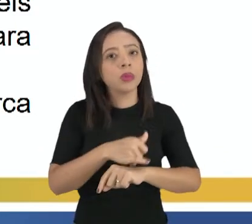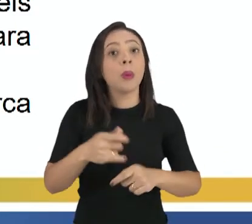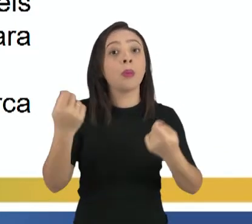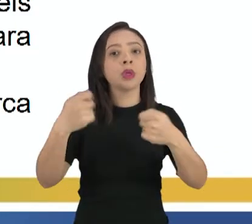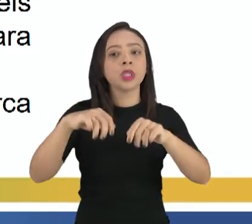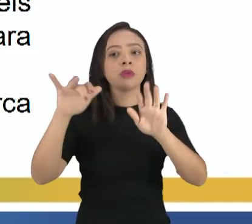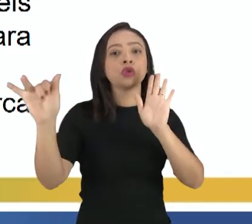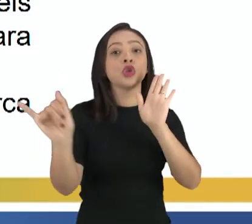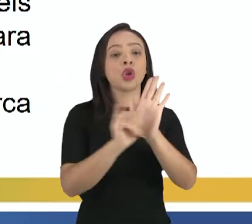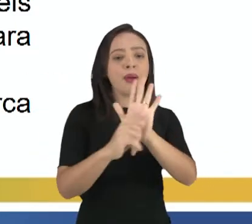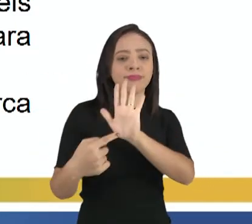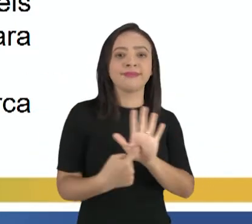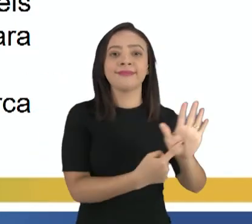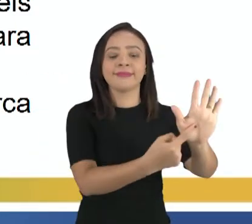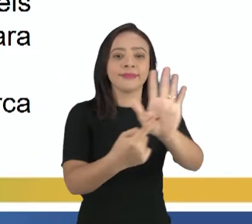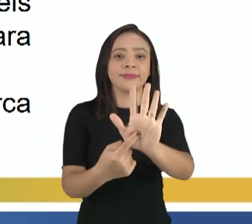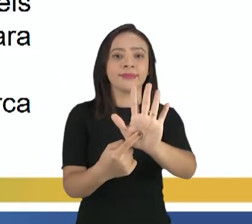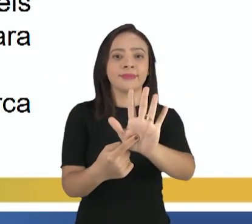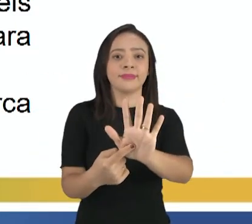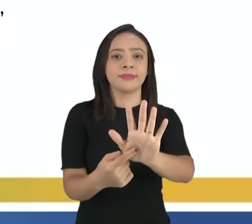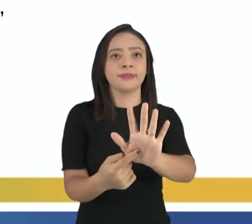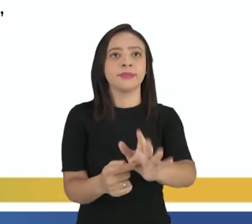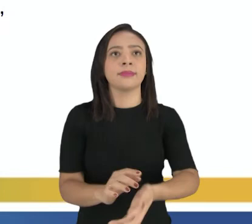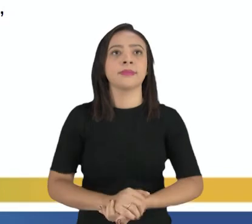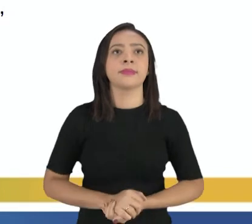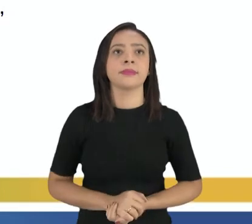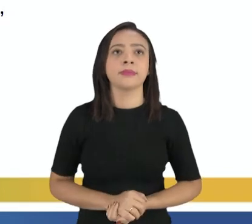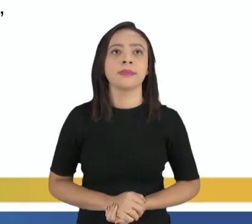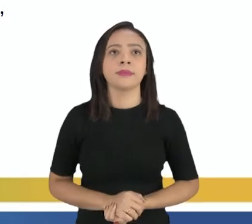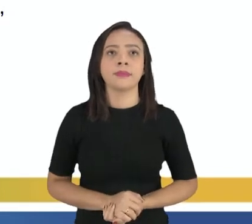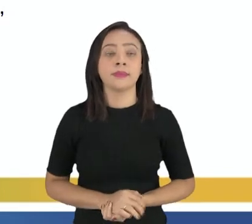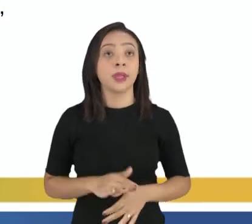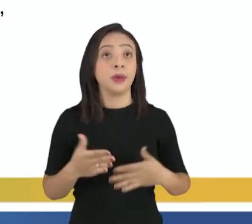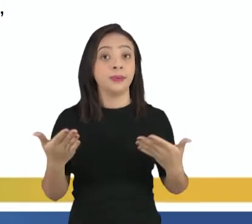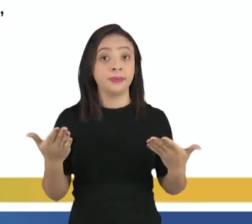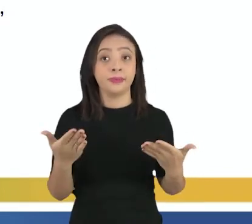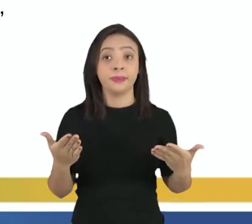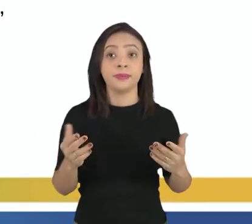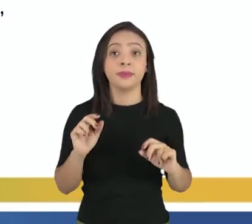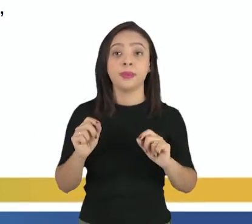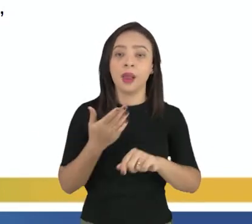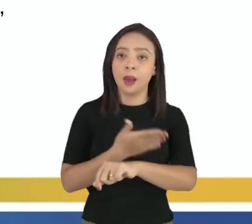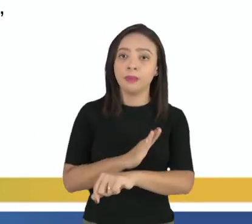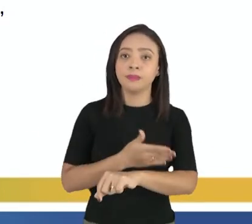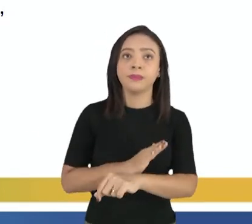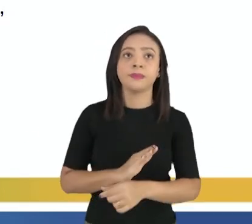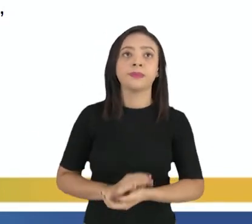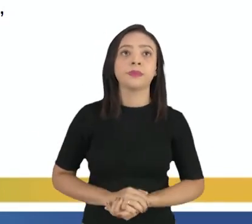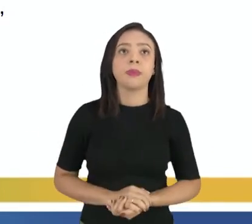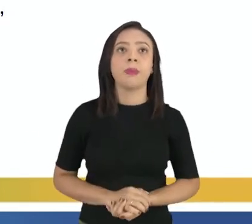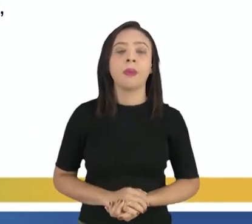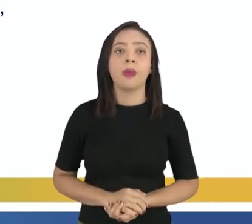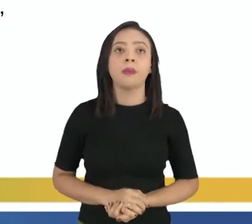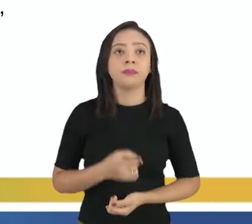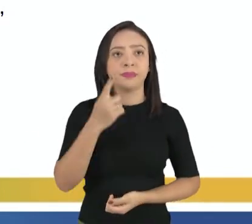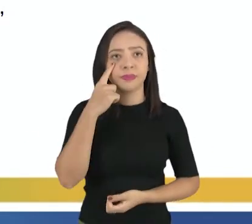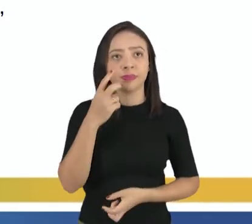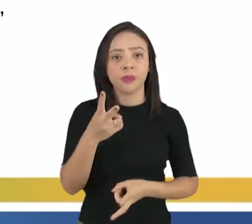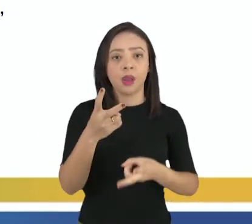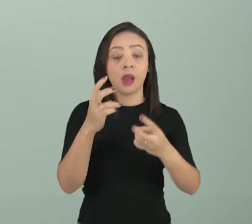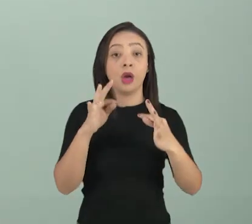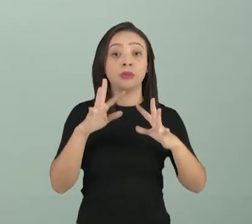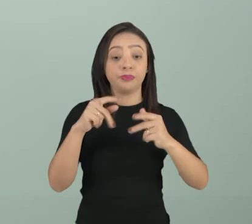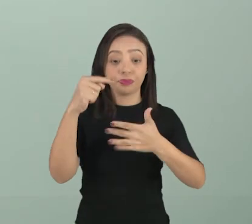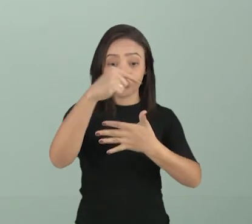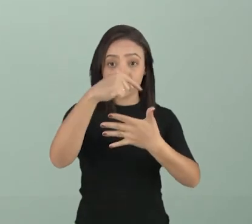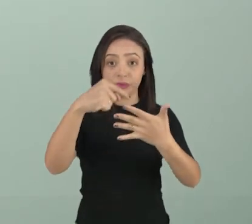sua identidade, de sua personalidade. E aí nós vamos exercitar um pouquinho. Perceber o quê? Que todos esses